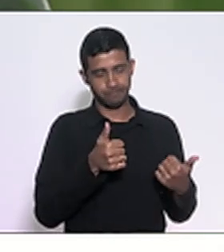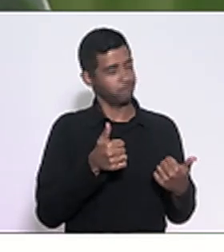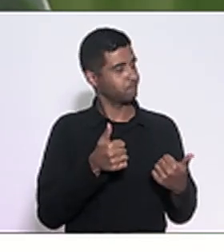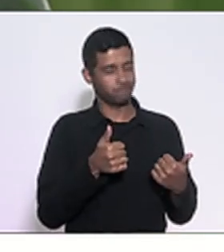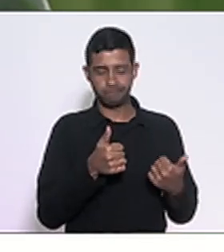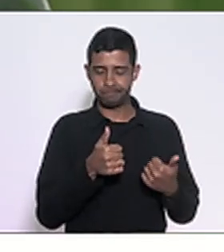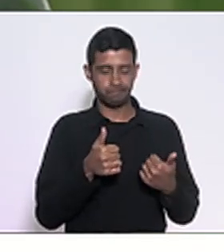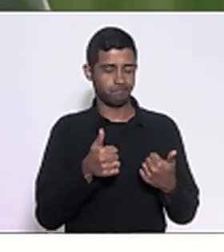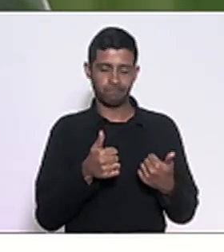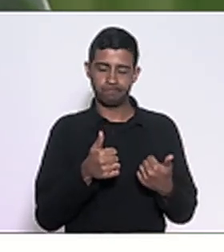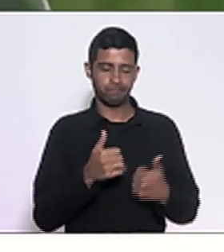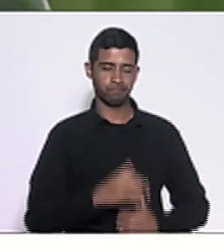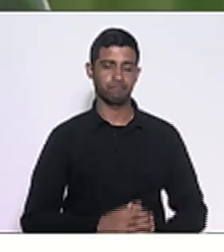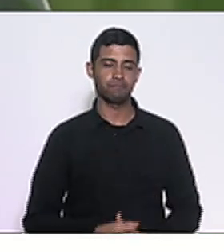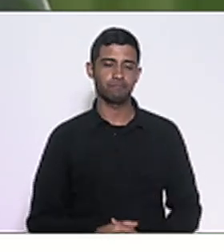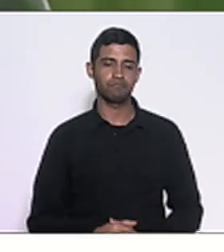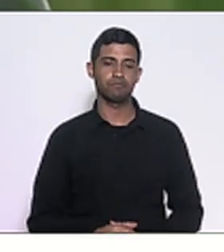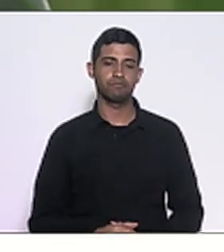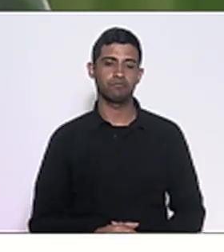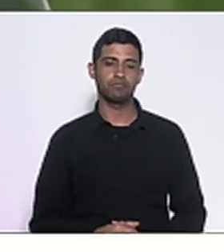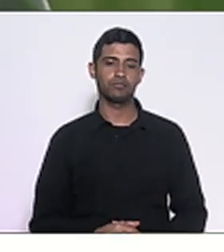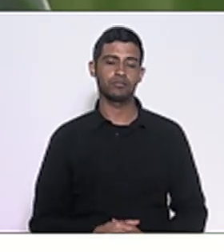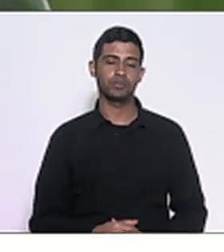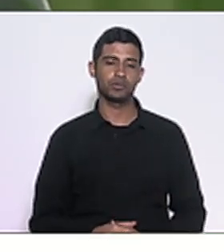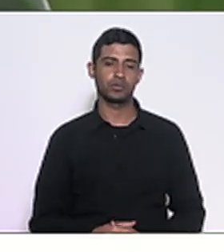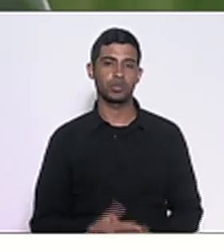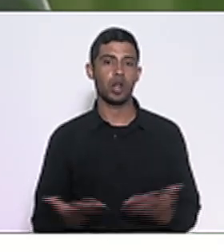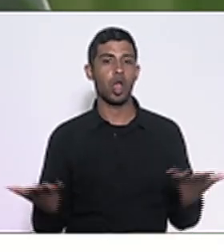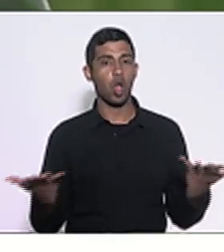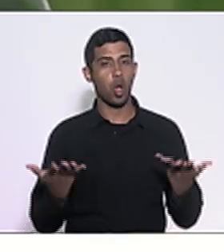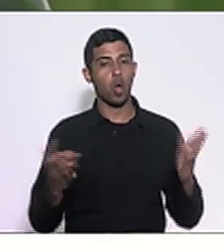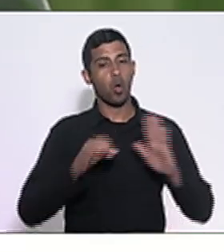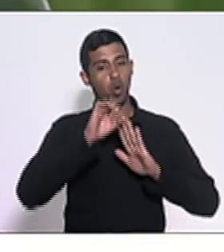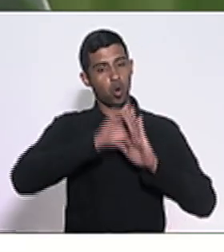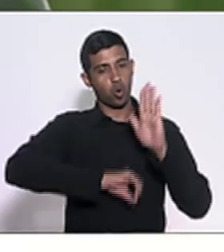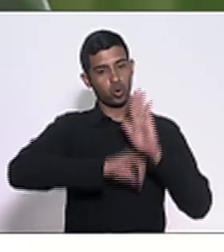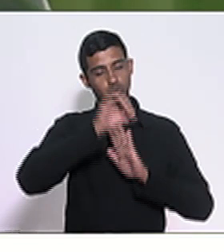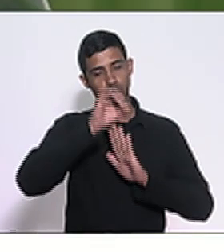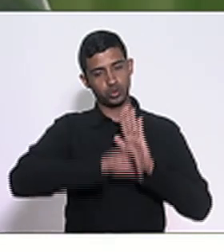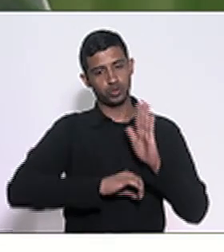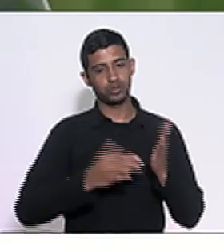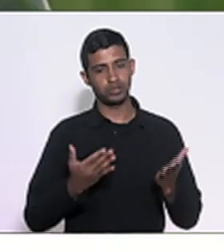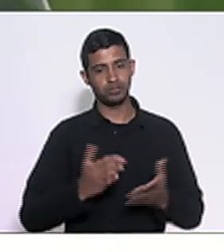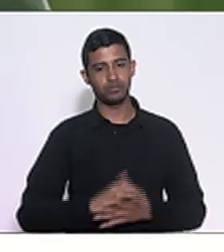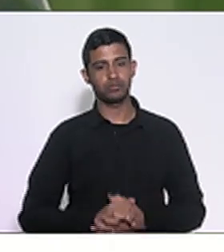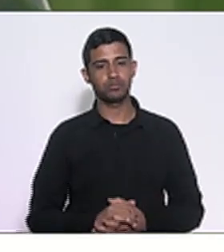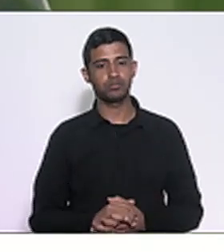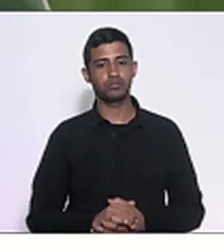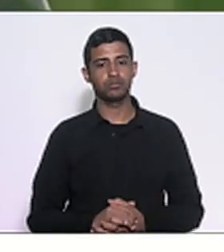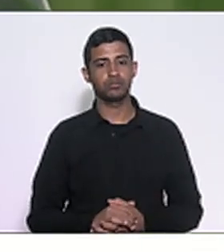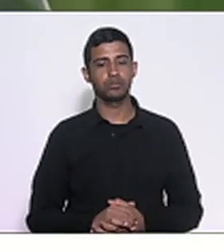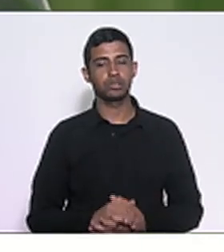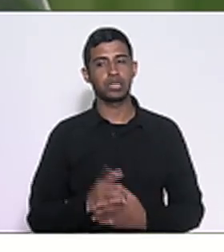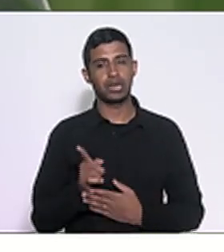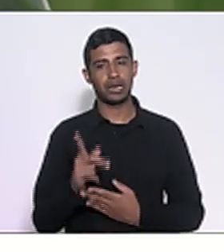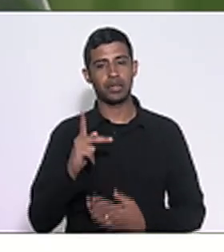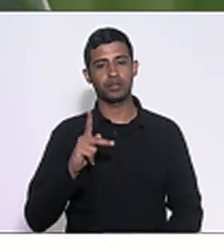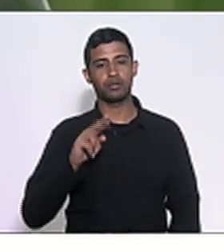né? E hoje o orçamento ele foi contingenciado, né, o orçamento do